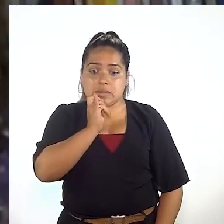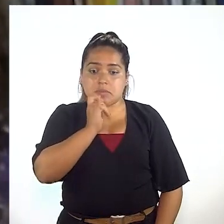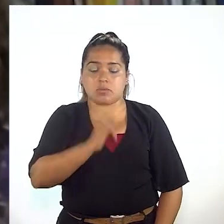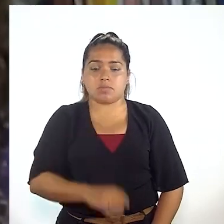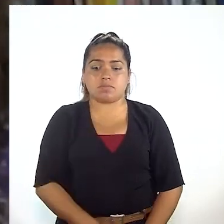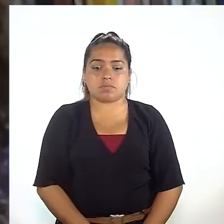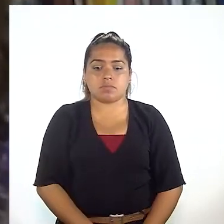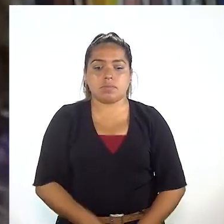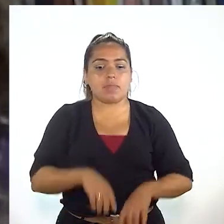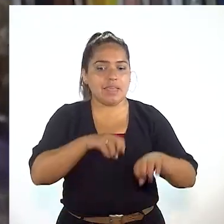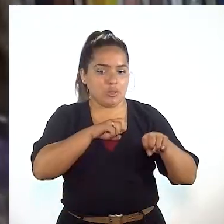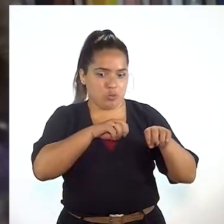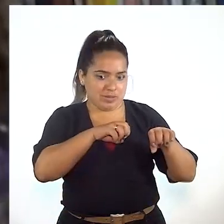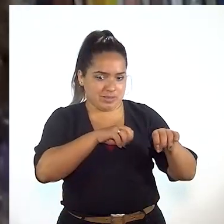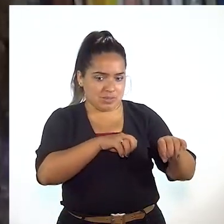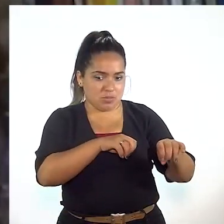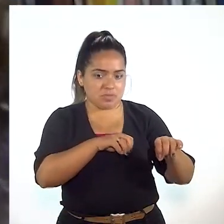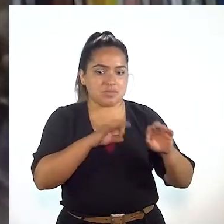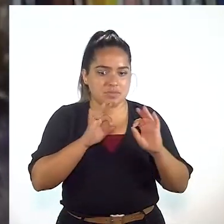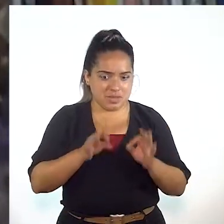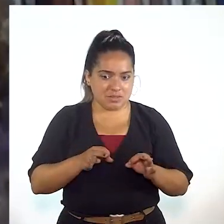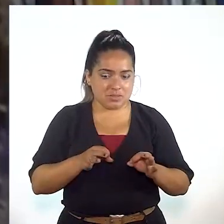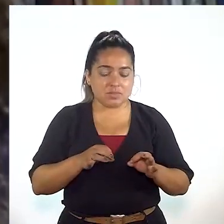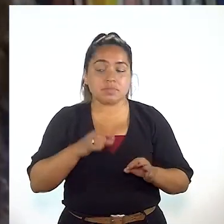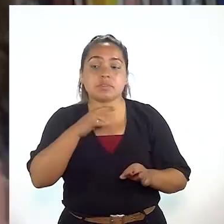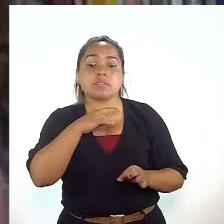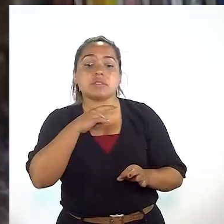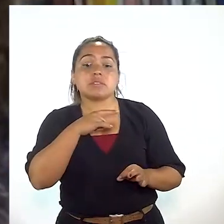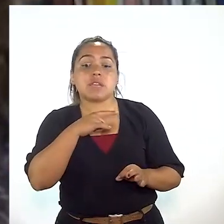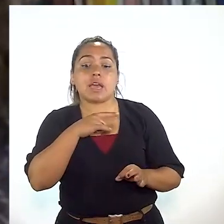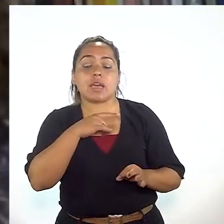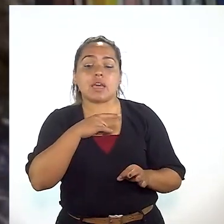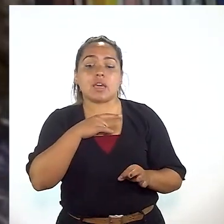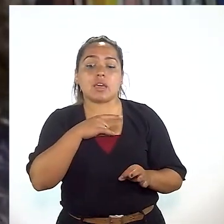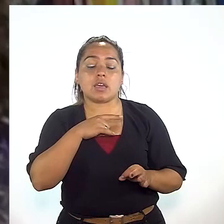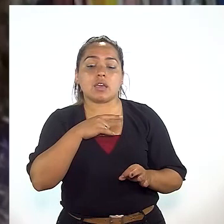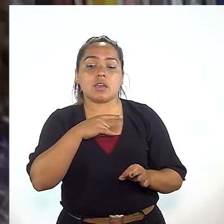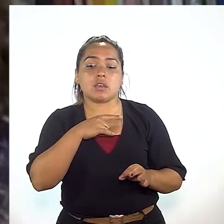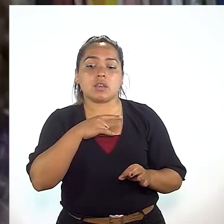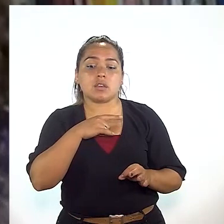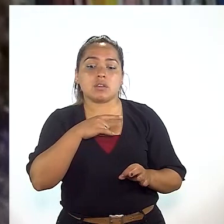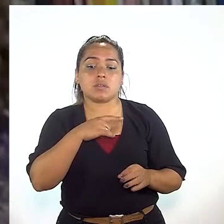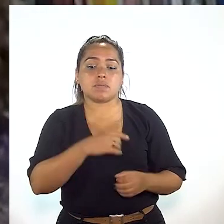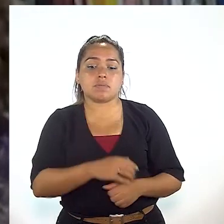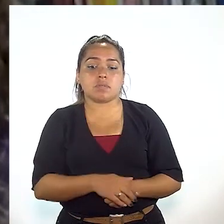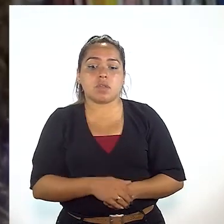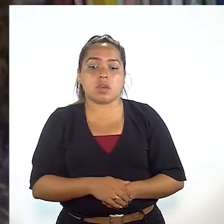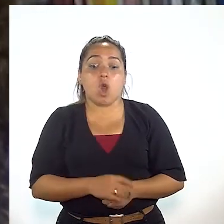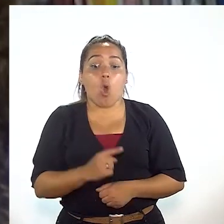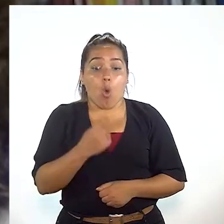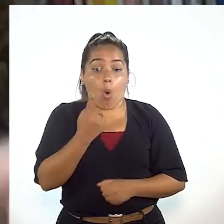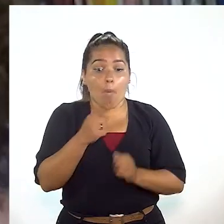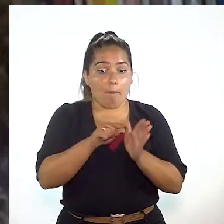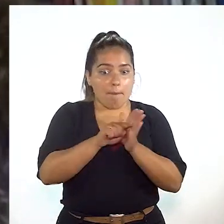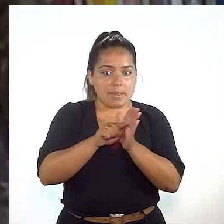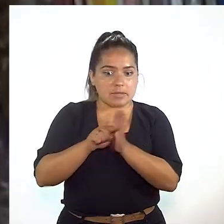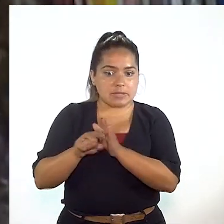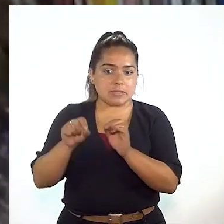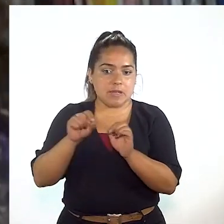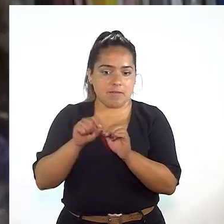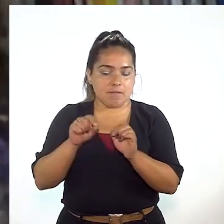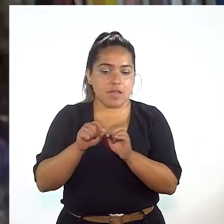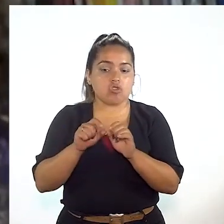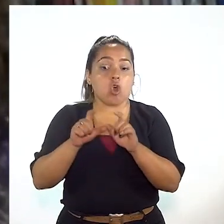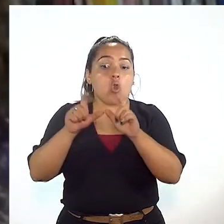ambientes que aí a gente fala aqui, né, por exemplo, na questão da educação. Por que eu tenho que... A gente sabe que